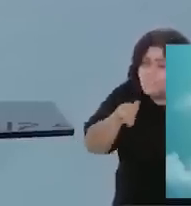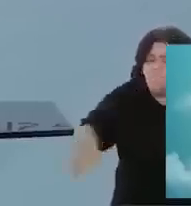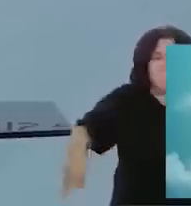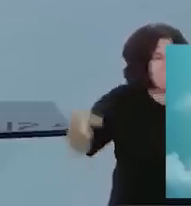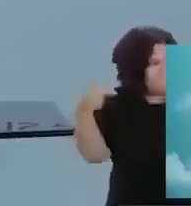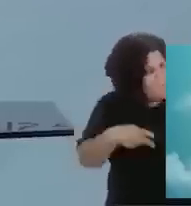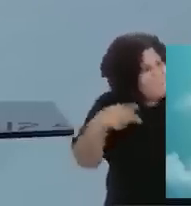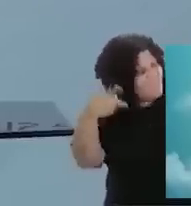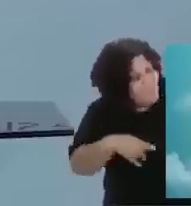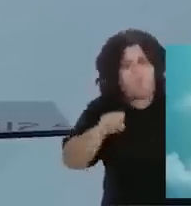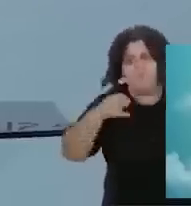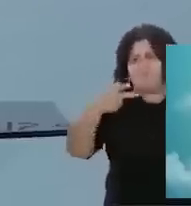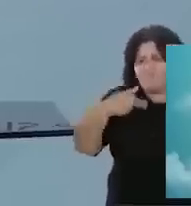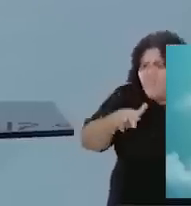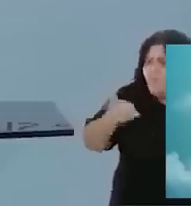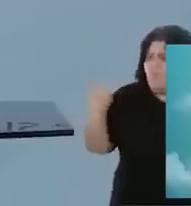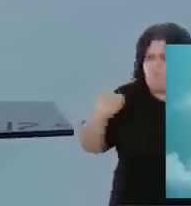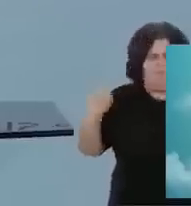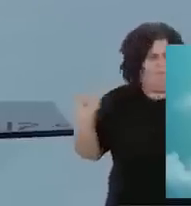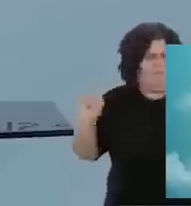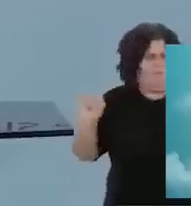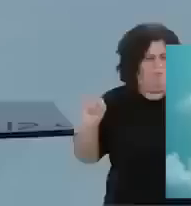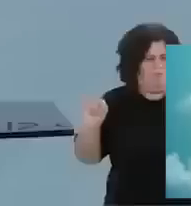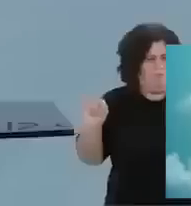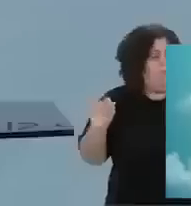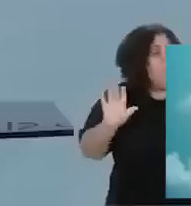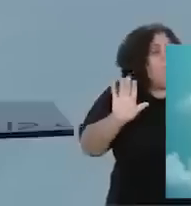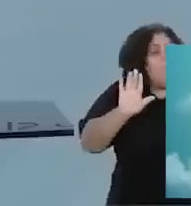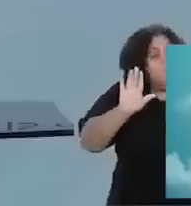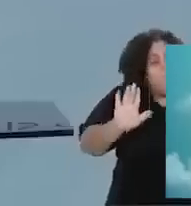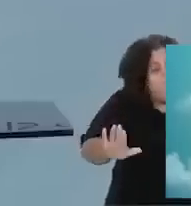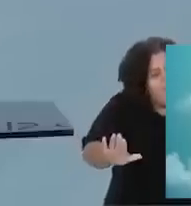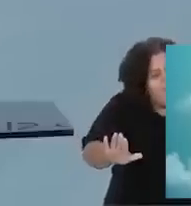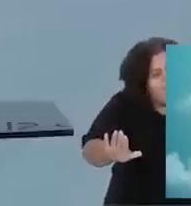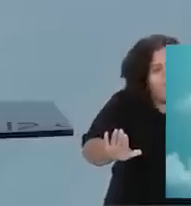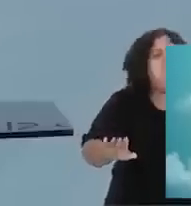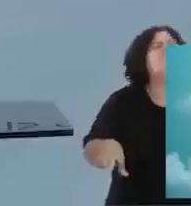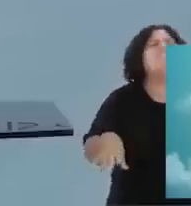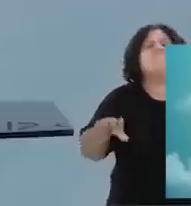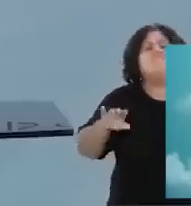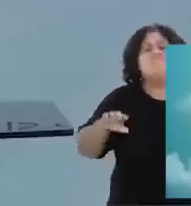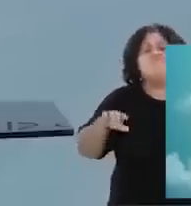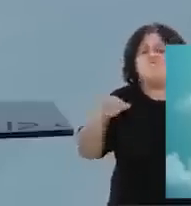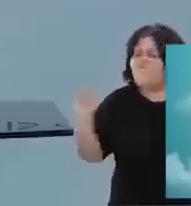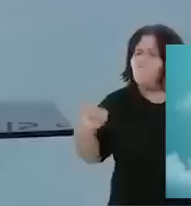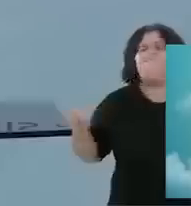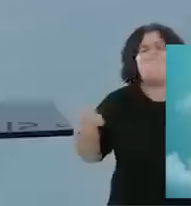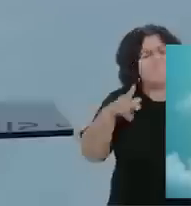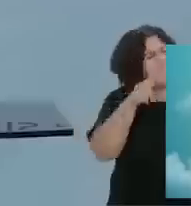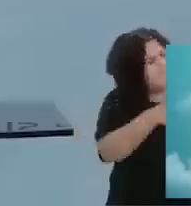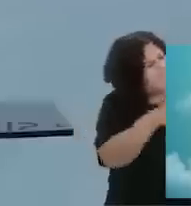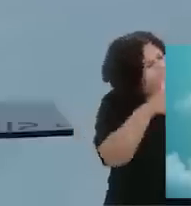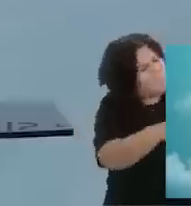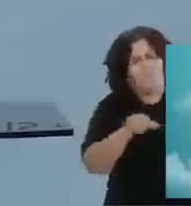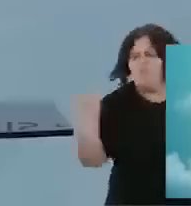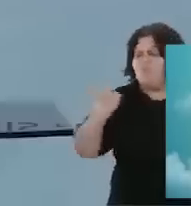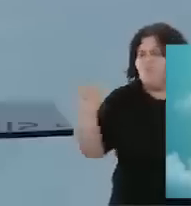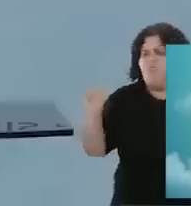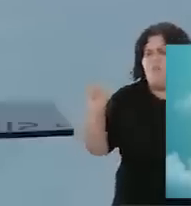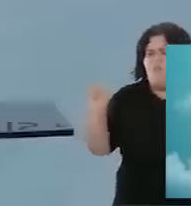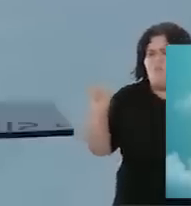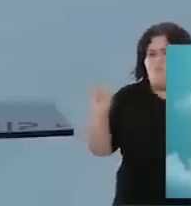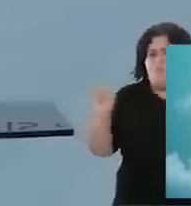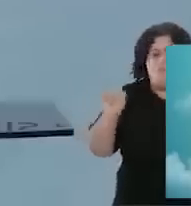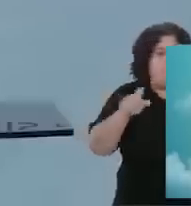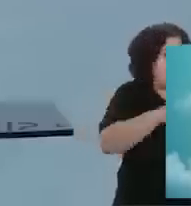ele. Eu sei que na casa de vocês essas coisas não acontecem, mas às vezes na minha acontece. Então, mas é irmão de sangue.